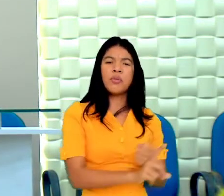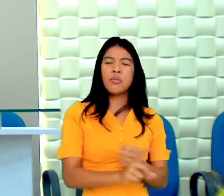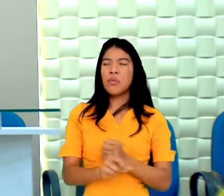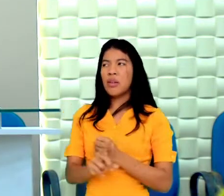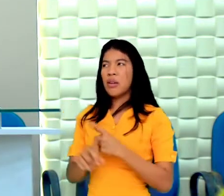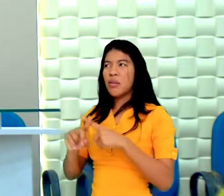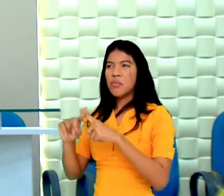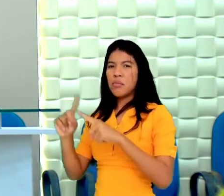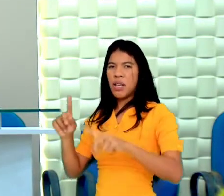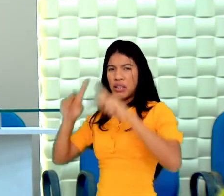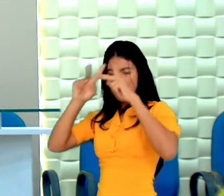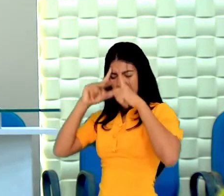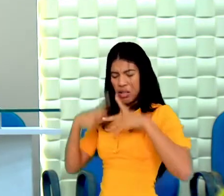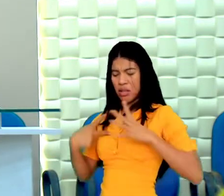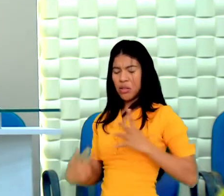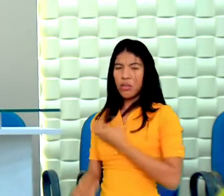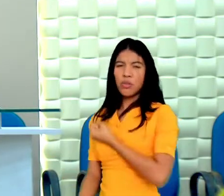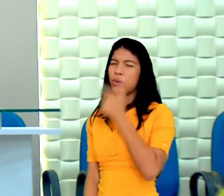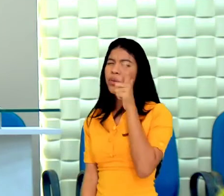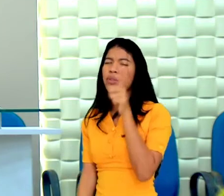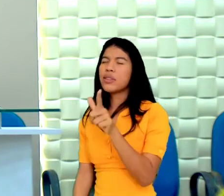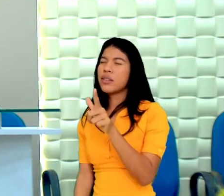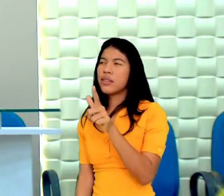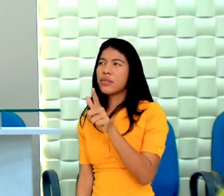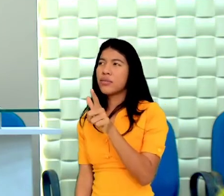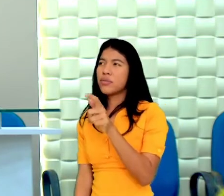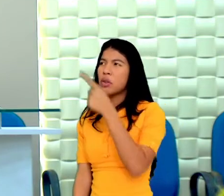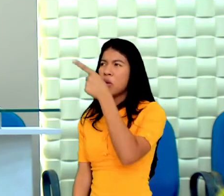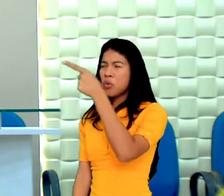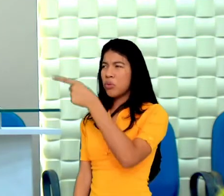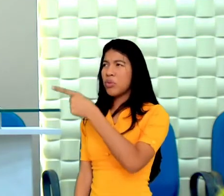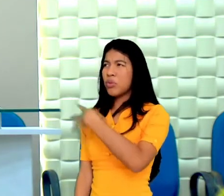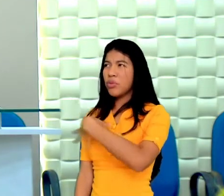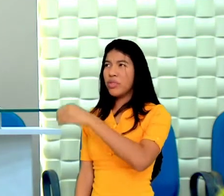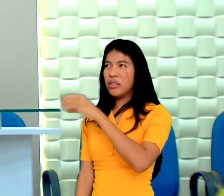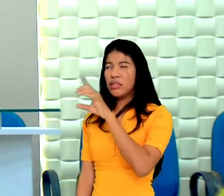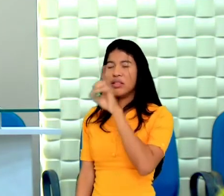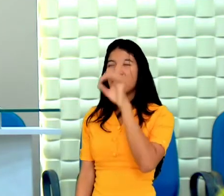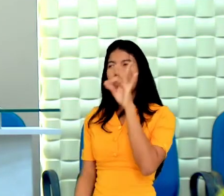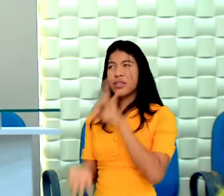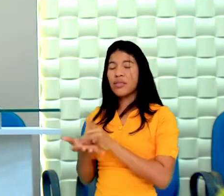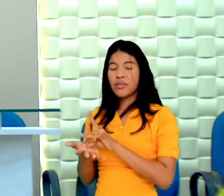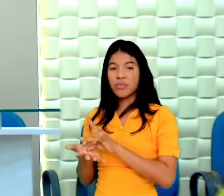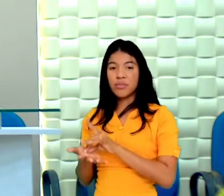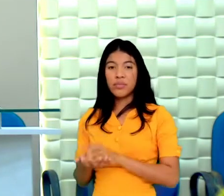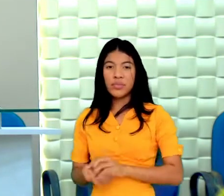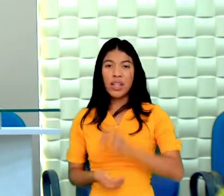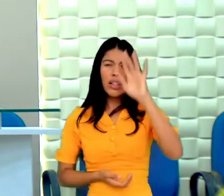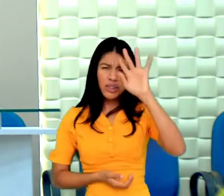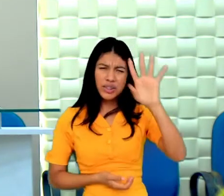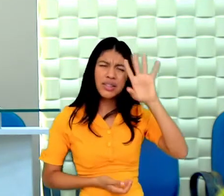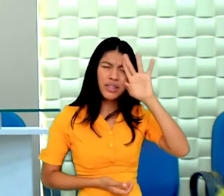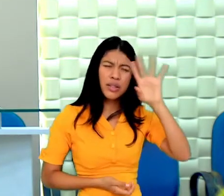você é realmente o Filho de Deus. Você já imaginou toda a pressão